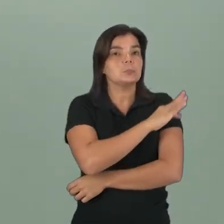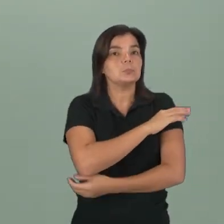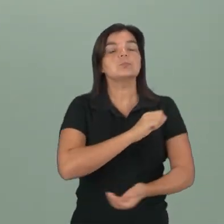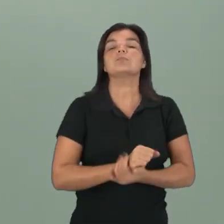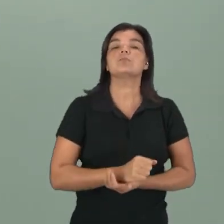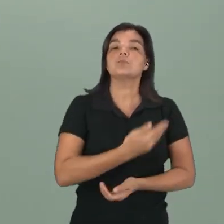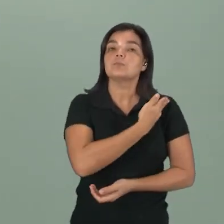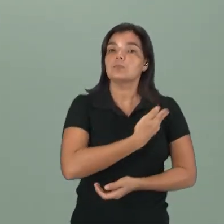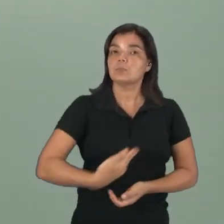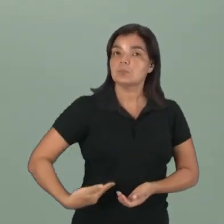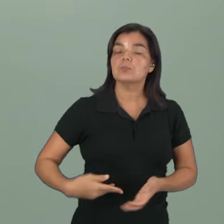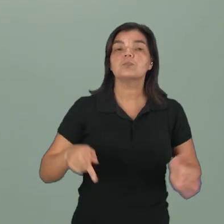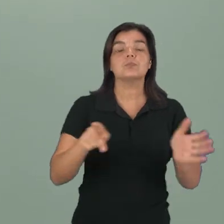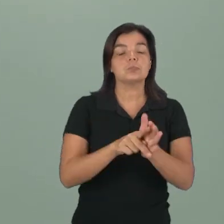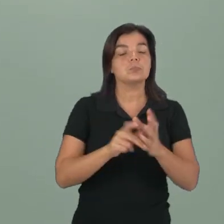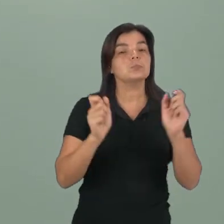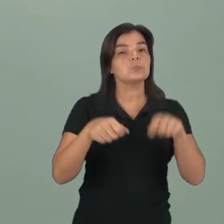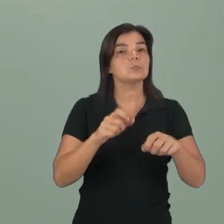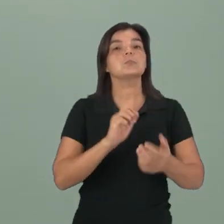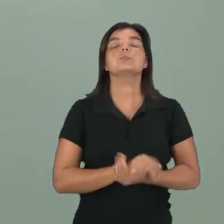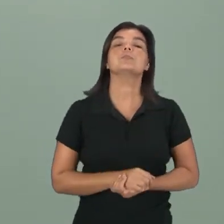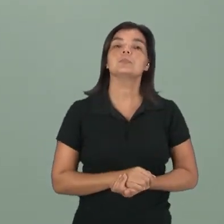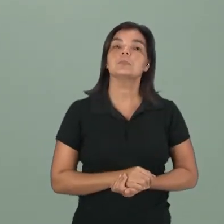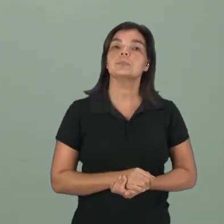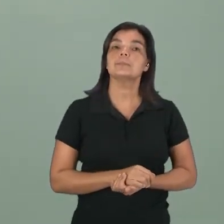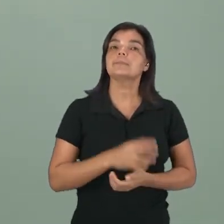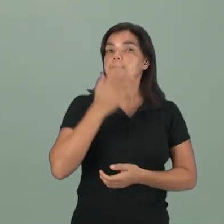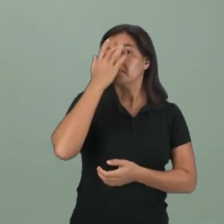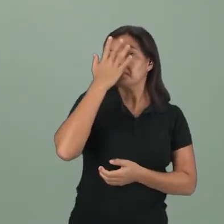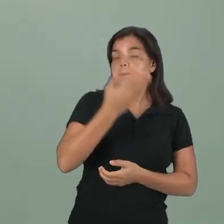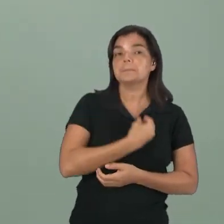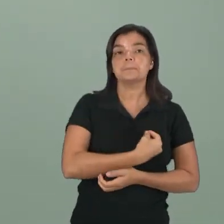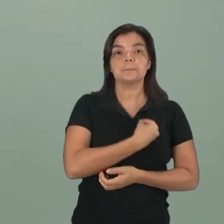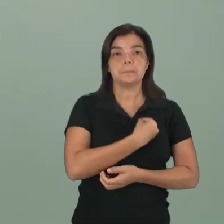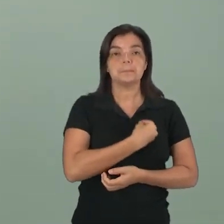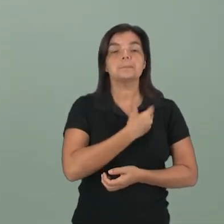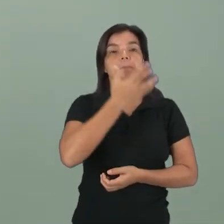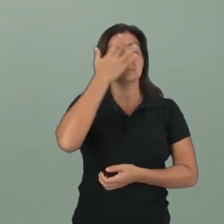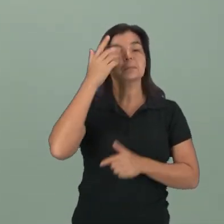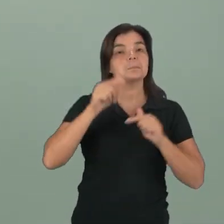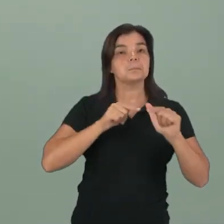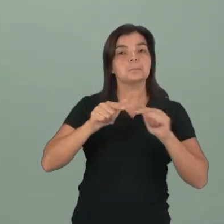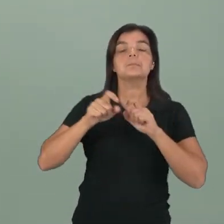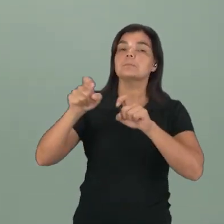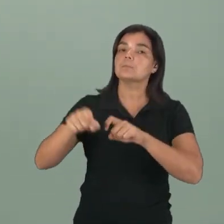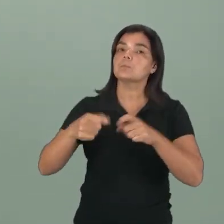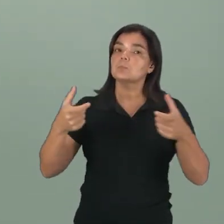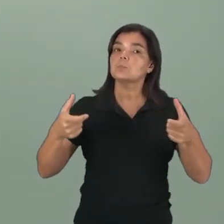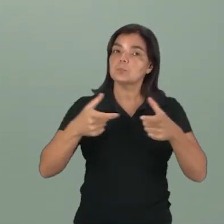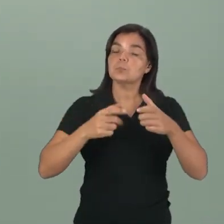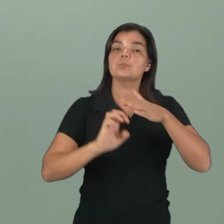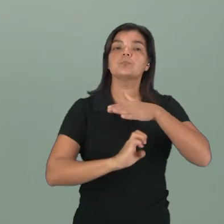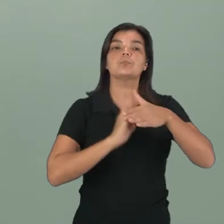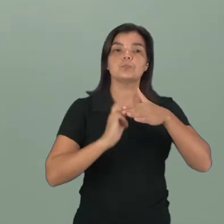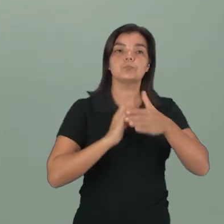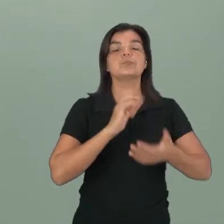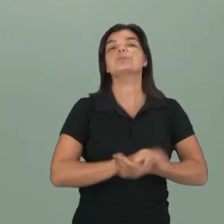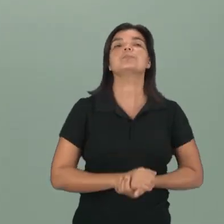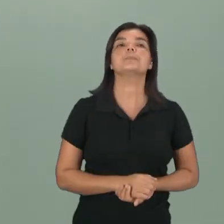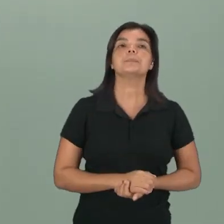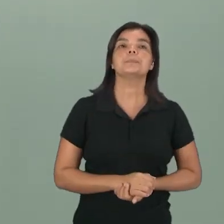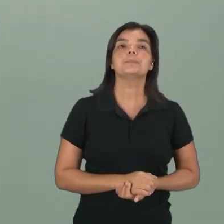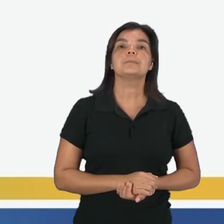órgãos governamentais para que possa facilitar a vida dos produtores, geralmente pequenos e médios produtores